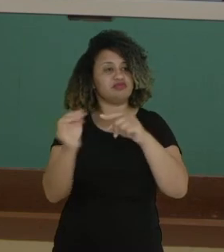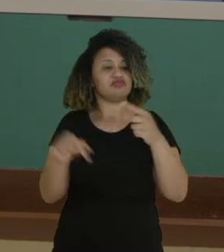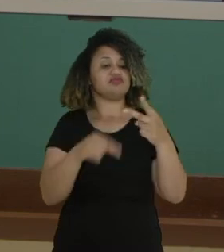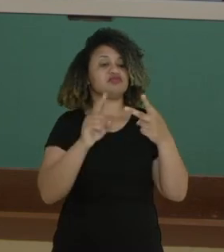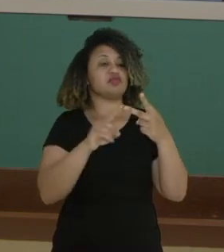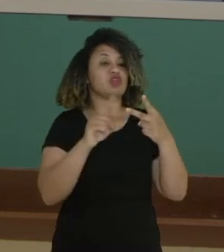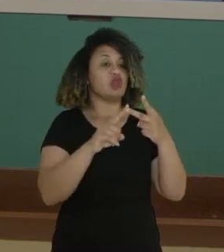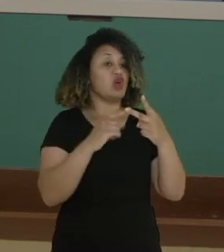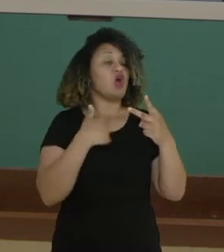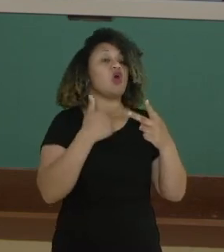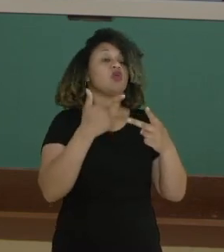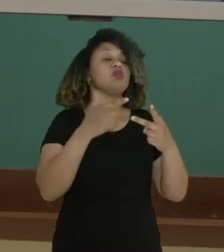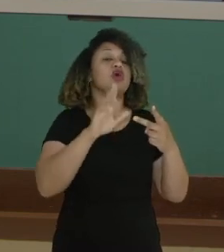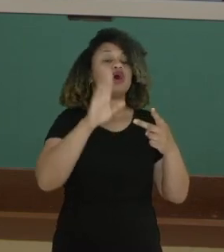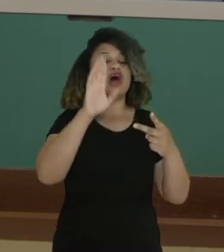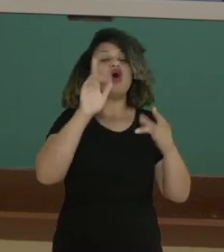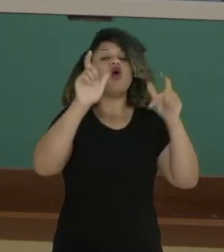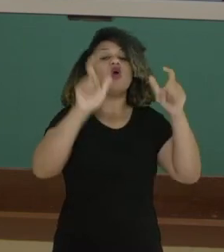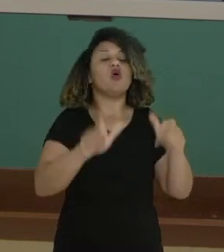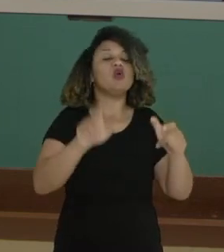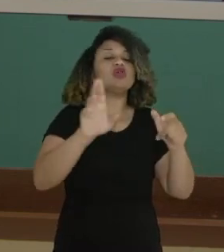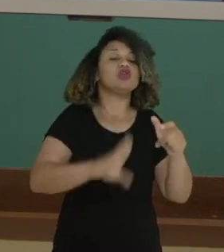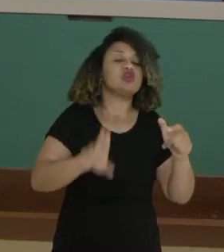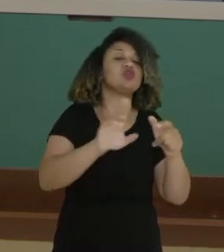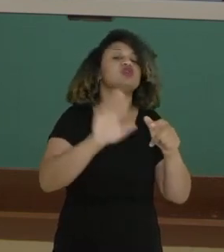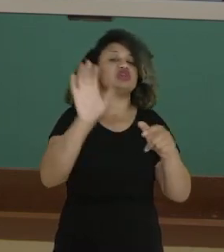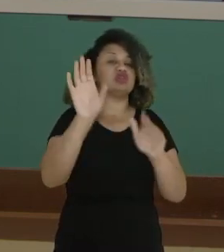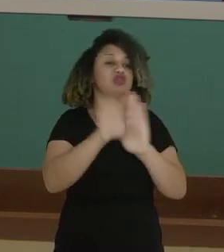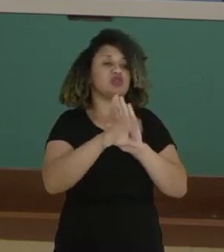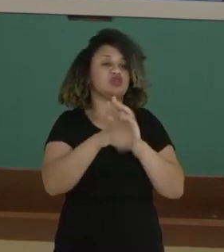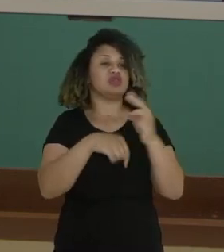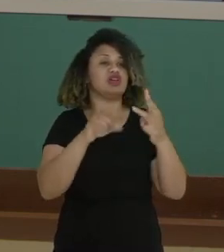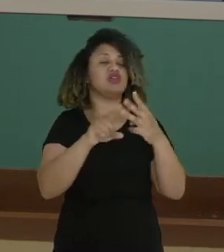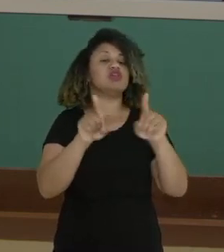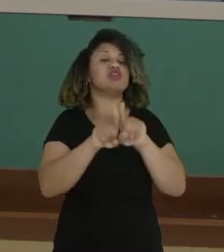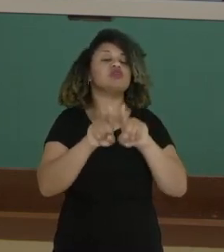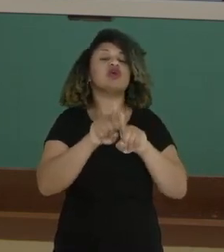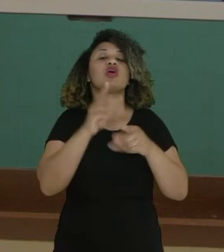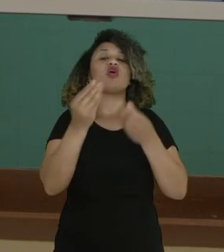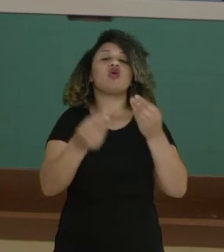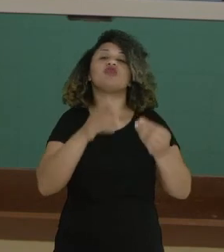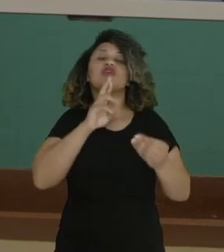direta do conceito lá, como é que você faz a conta direta e a resolução do problema com